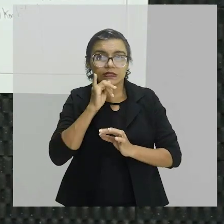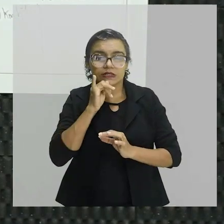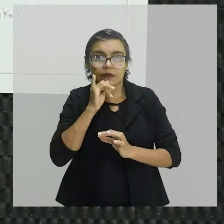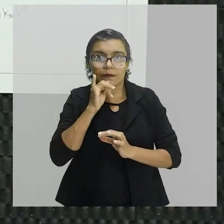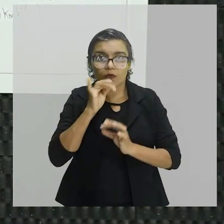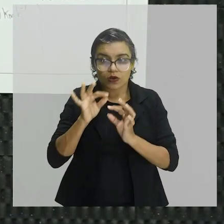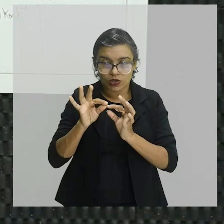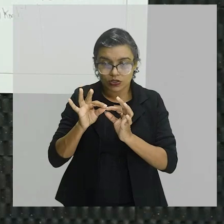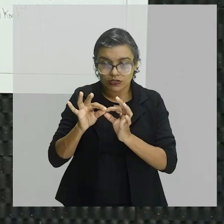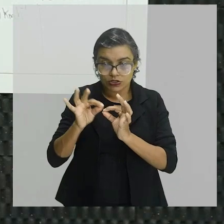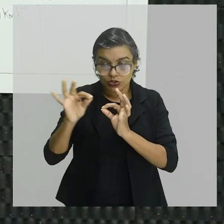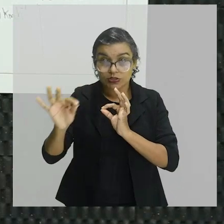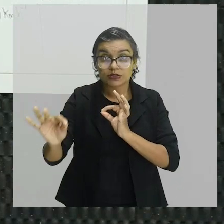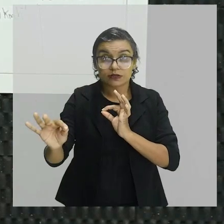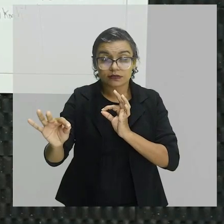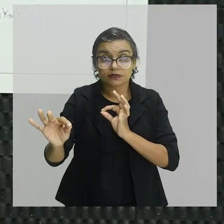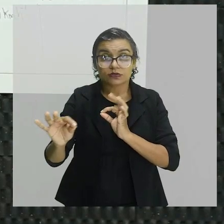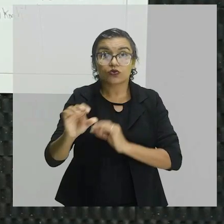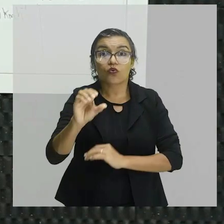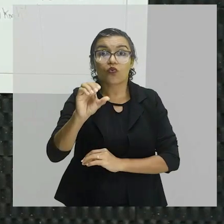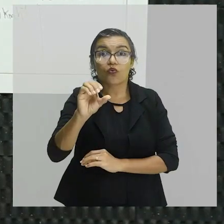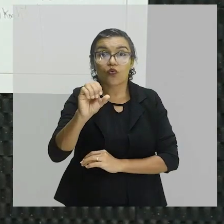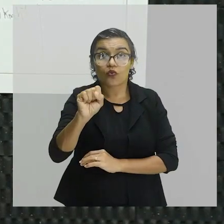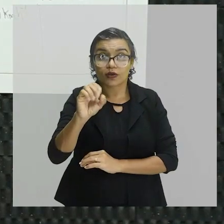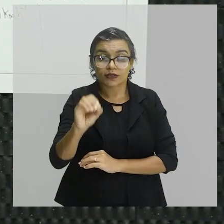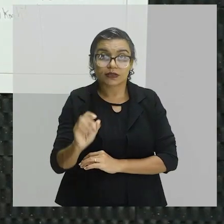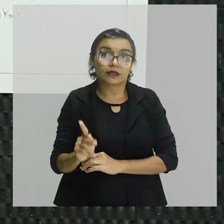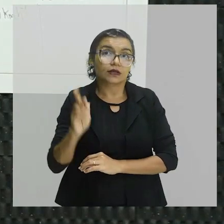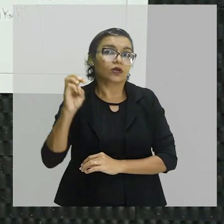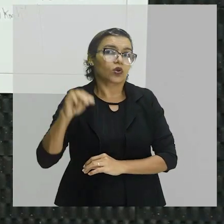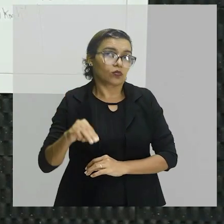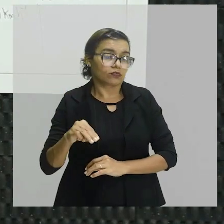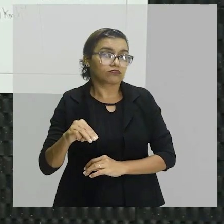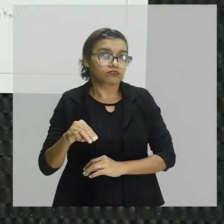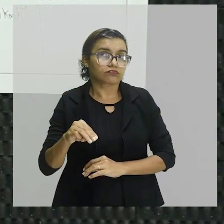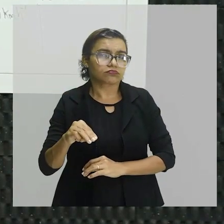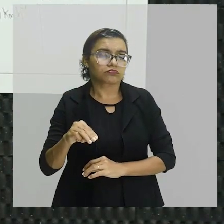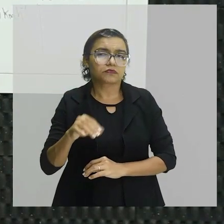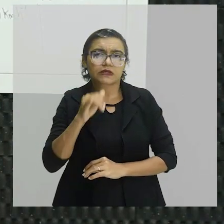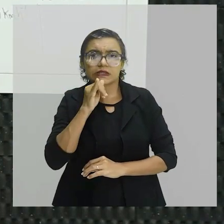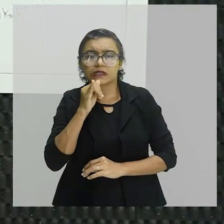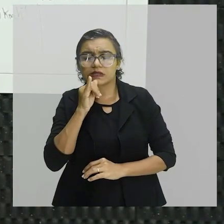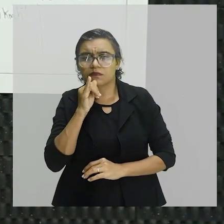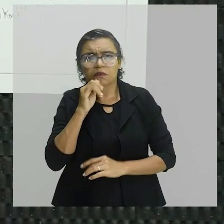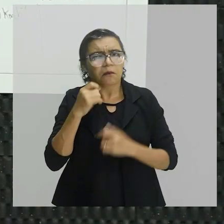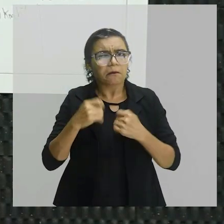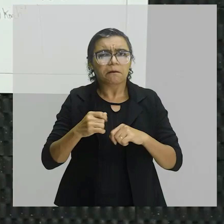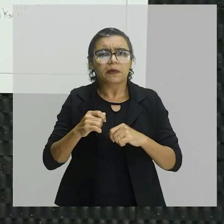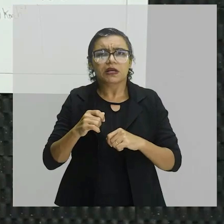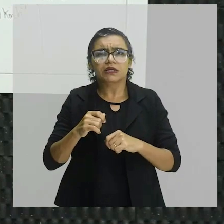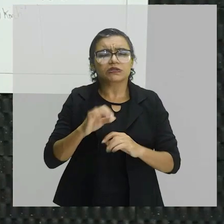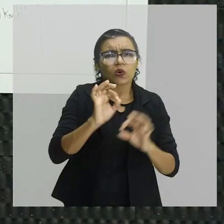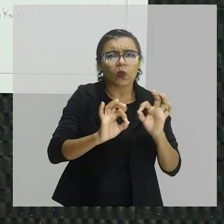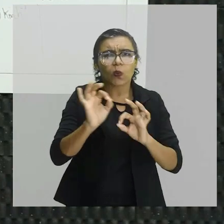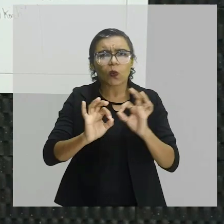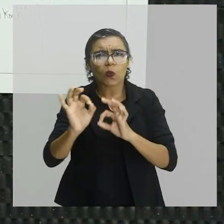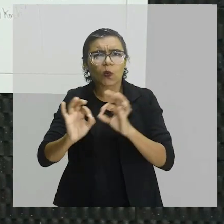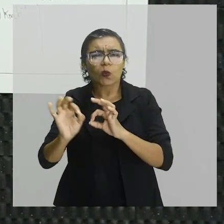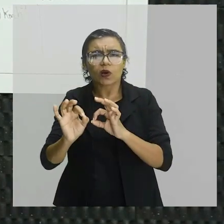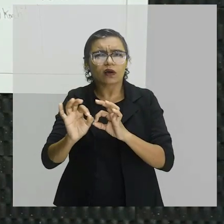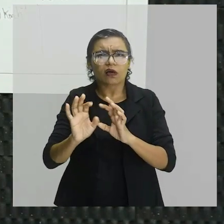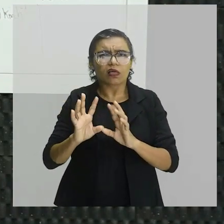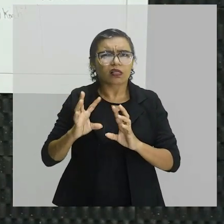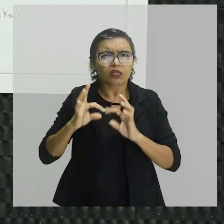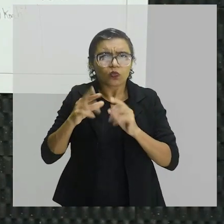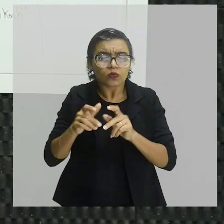de 80 quilômetros. Então aqui a gente não precisa nem fazer, né, montar a questão todinha para responder. É